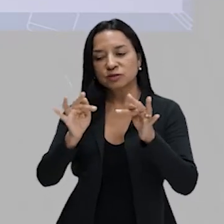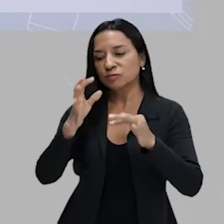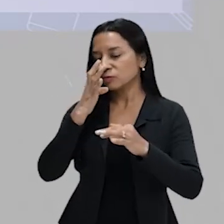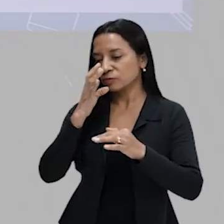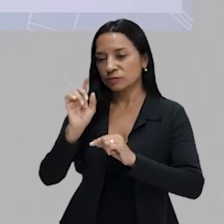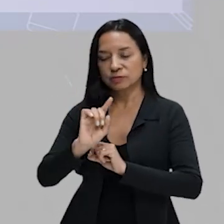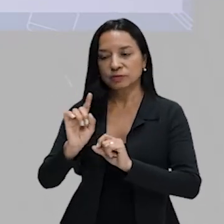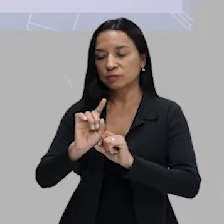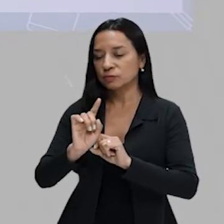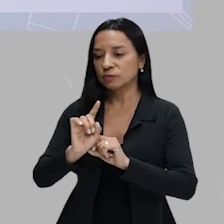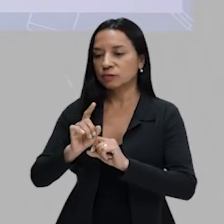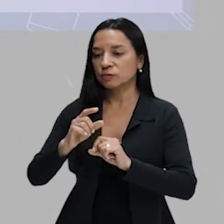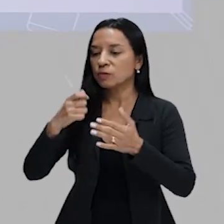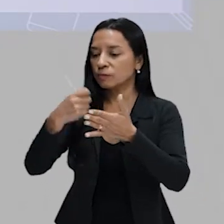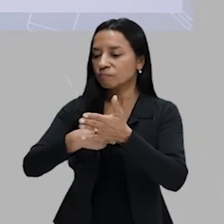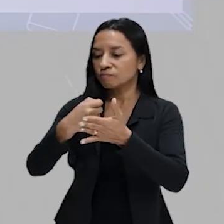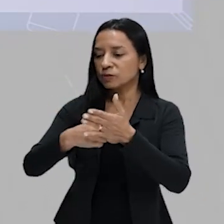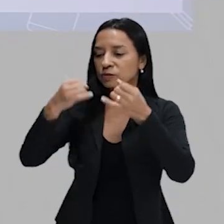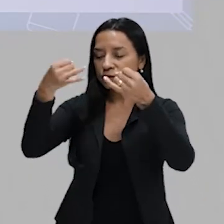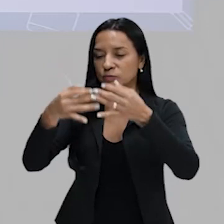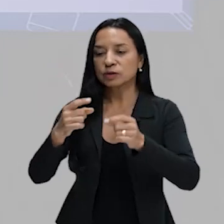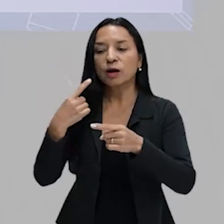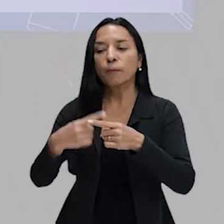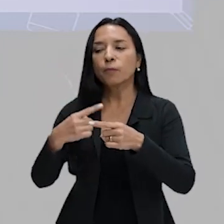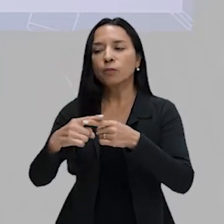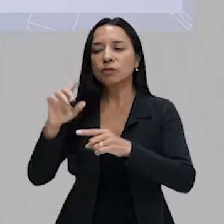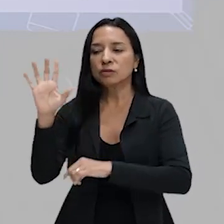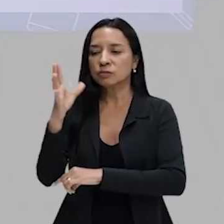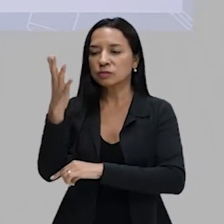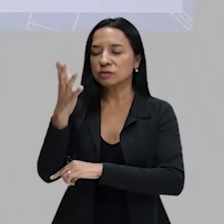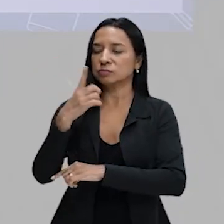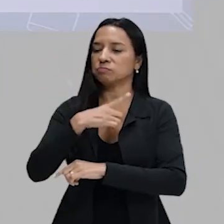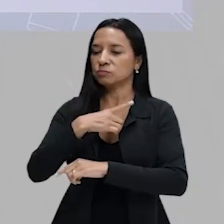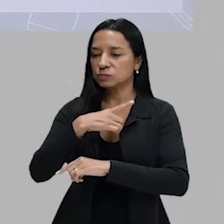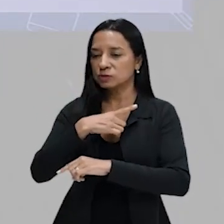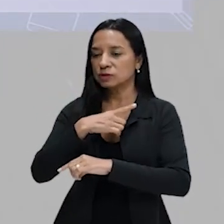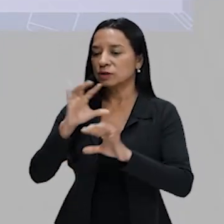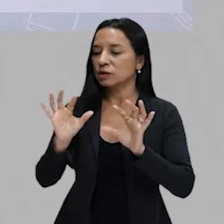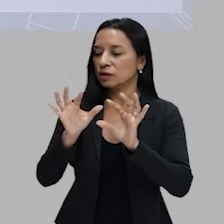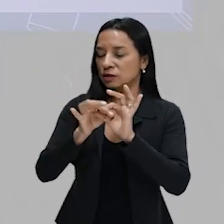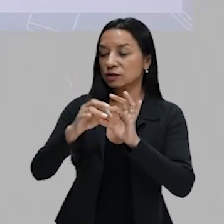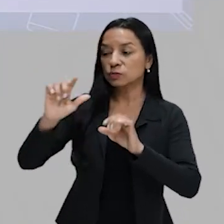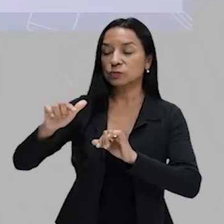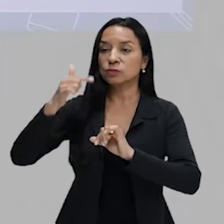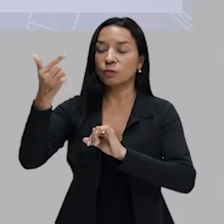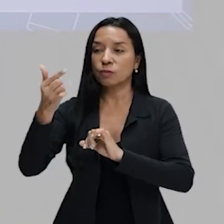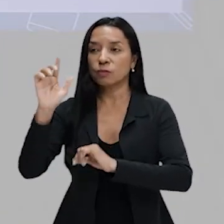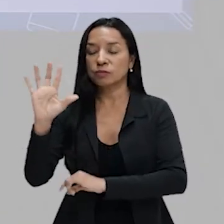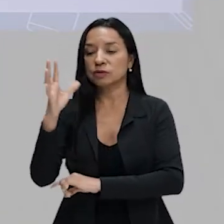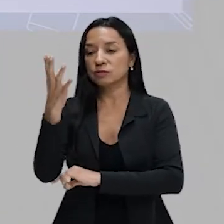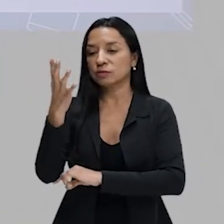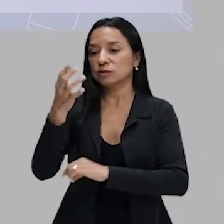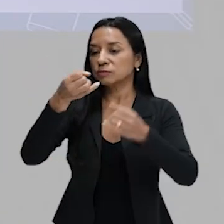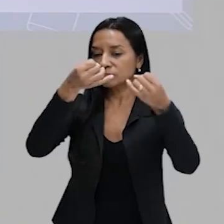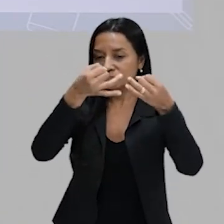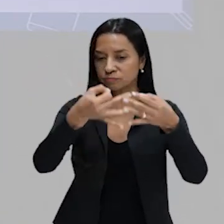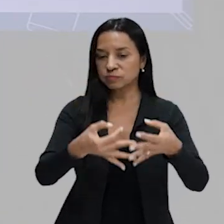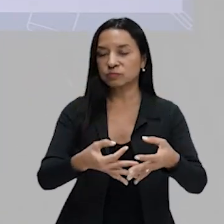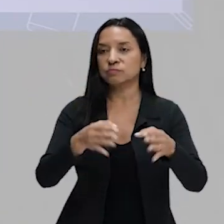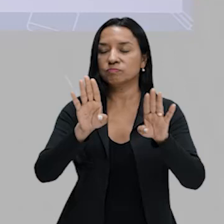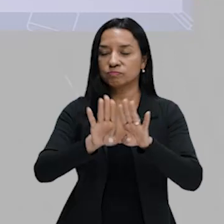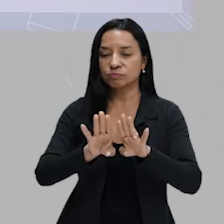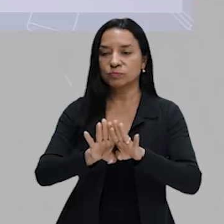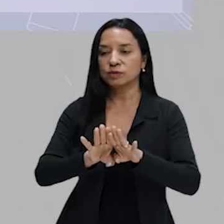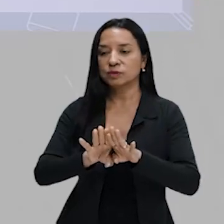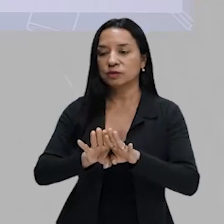tenta explicar por que certos fatos ocorrem e quais suas ligações com outros fatos e explicações.